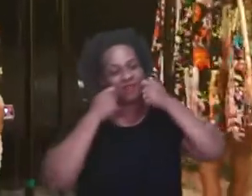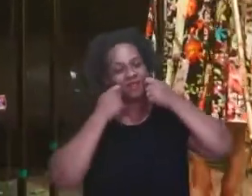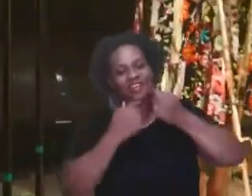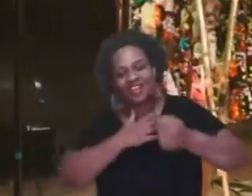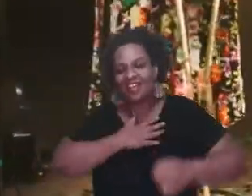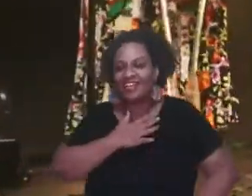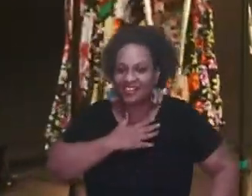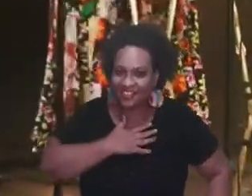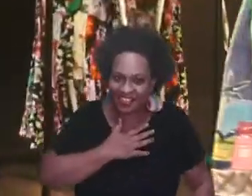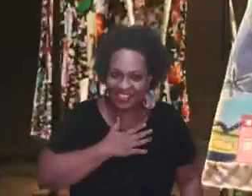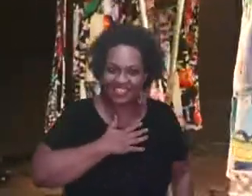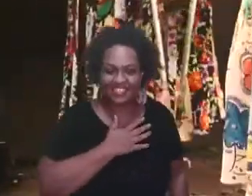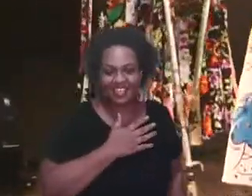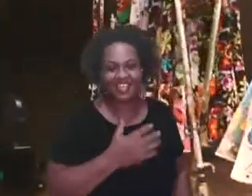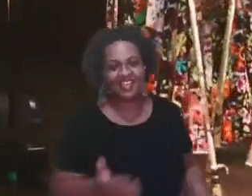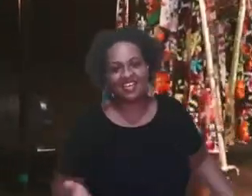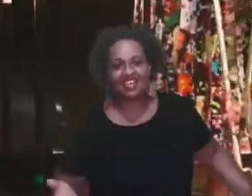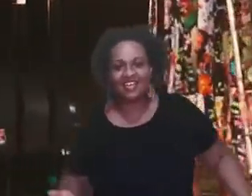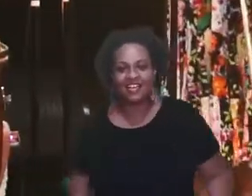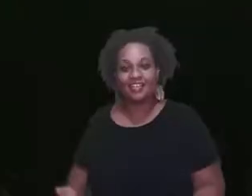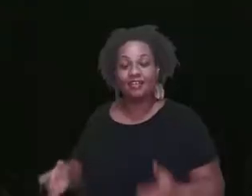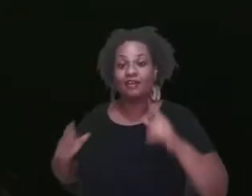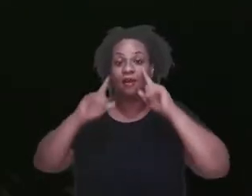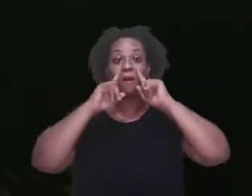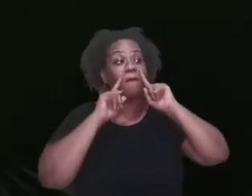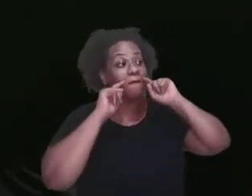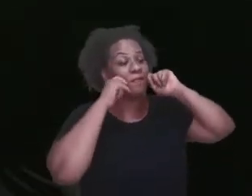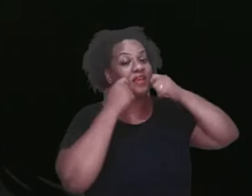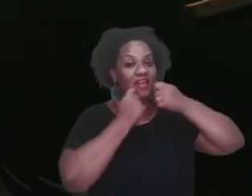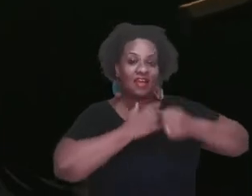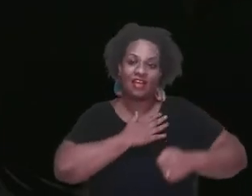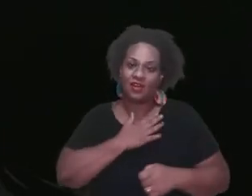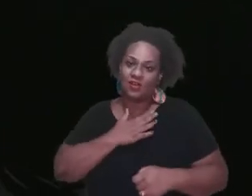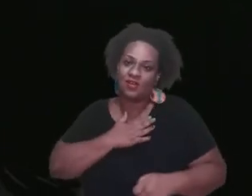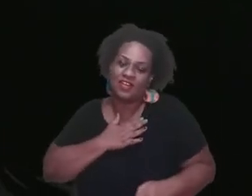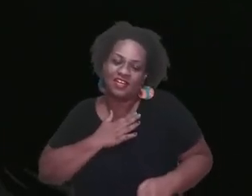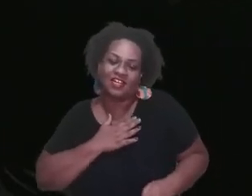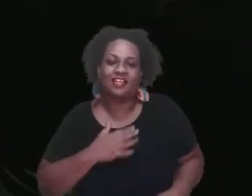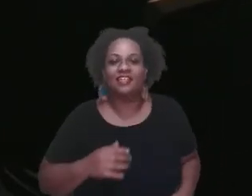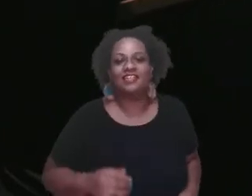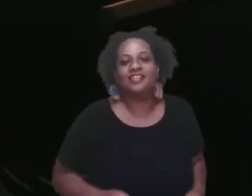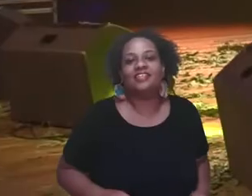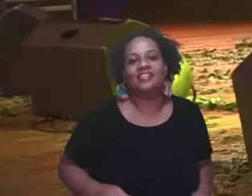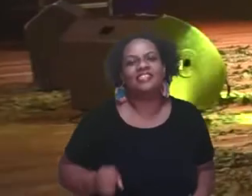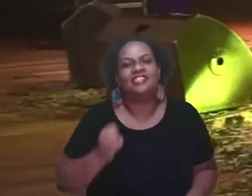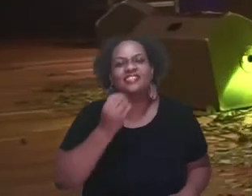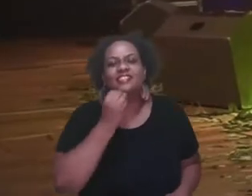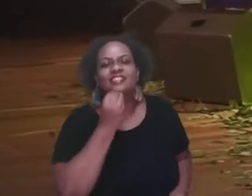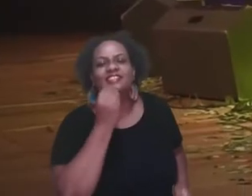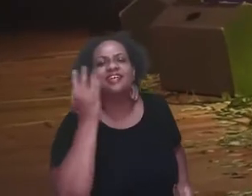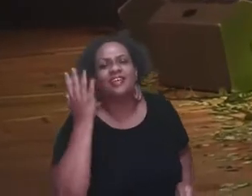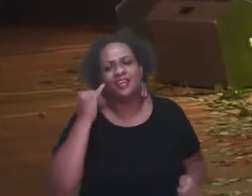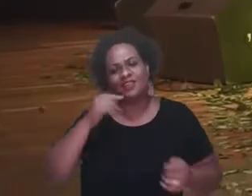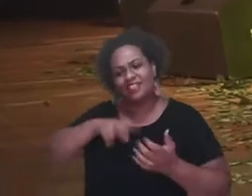Alagoana a minha Alagoana Alagoana o minha Lagoa macia